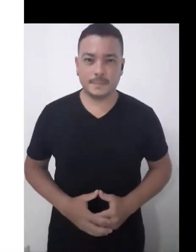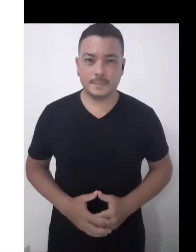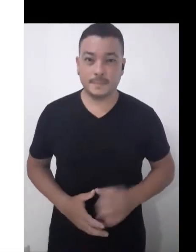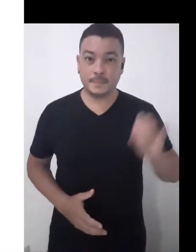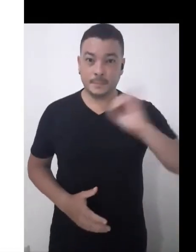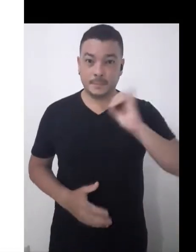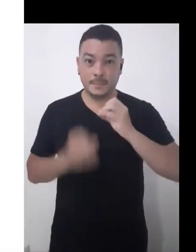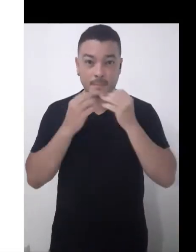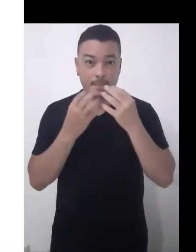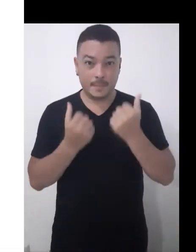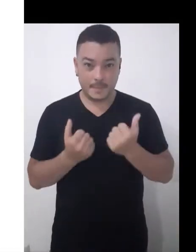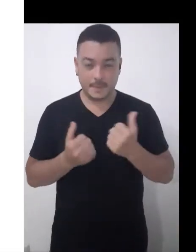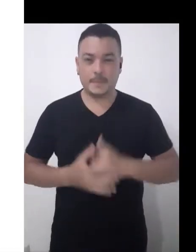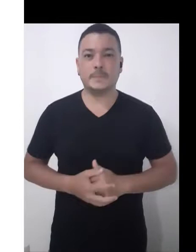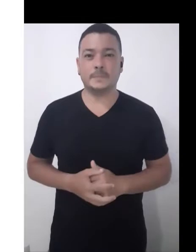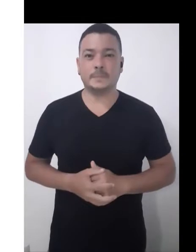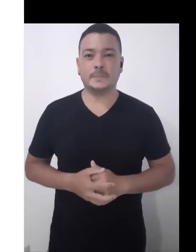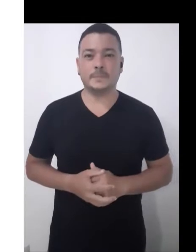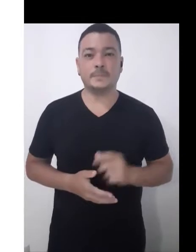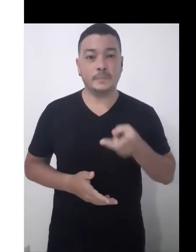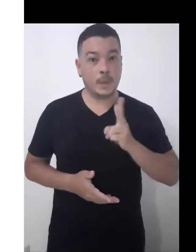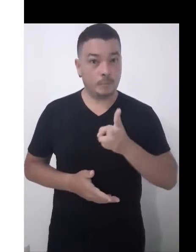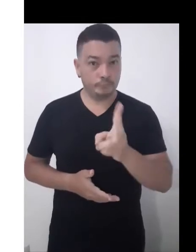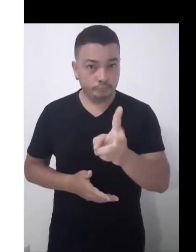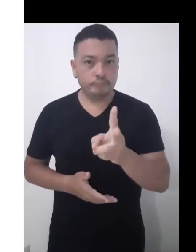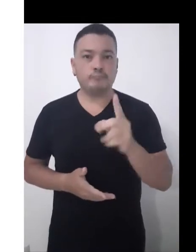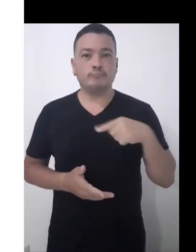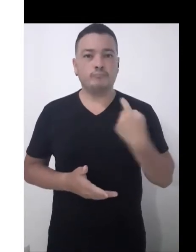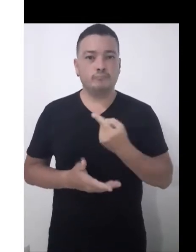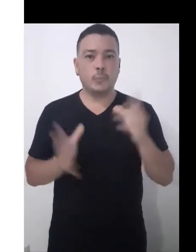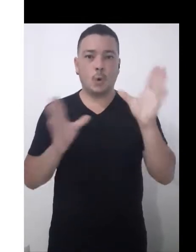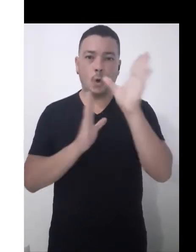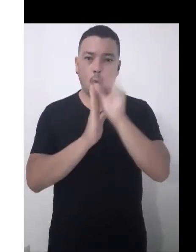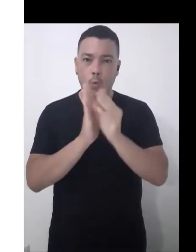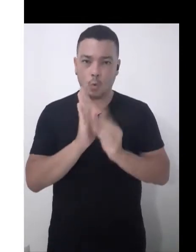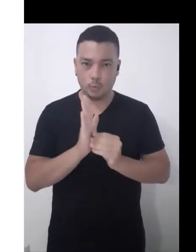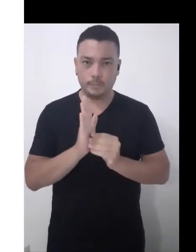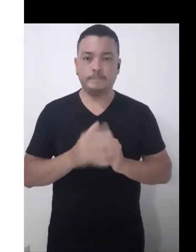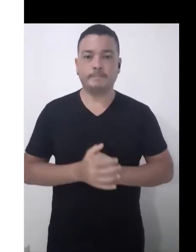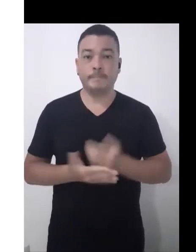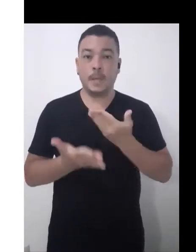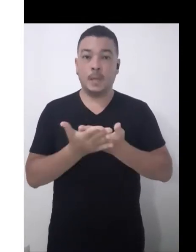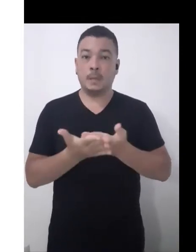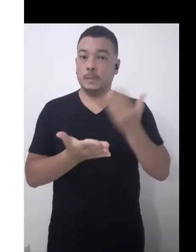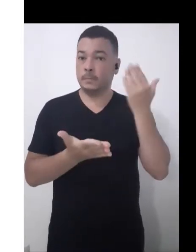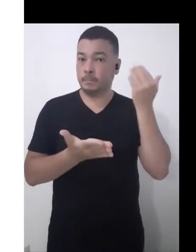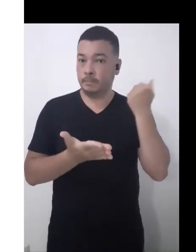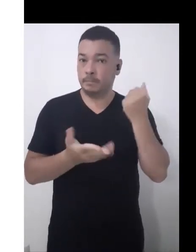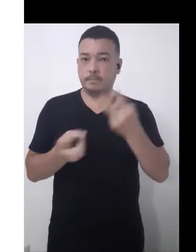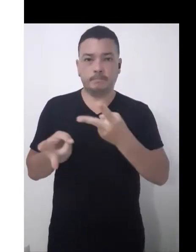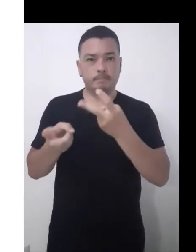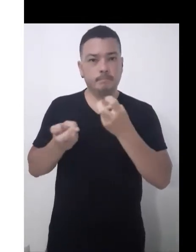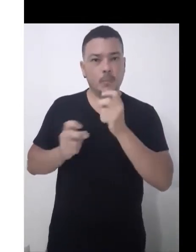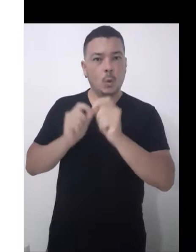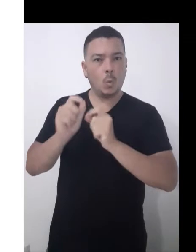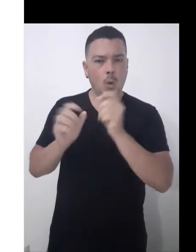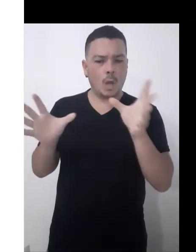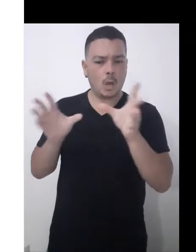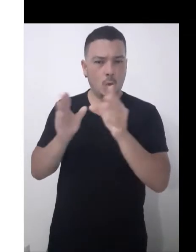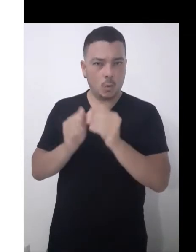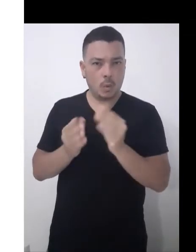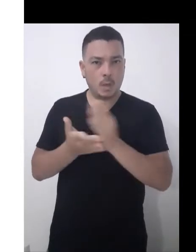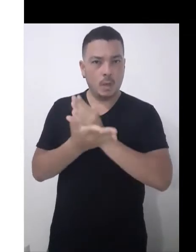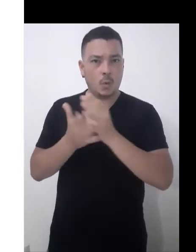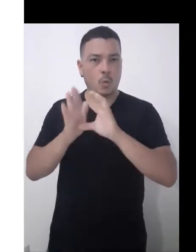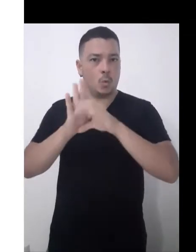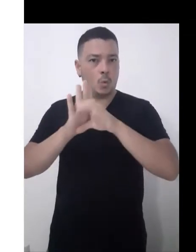Olá pessoal, vamos dar continuidade ao nosso conteúdo. Na aula anterior a gente viu brevemente alguns